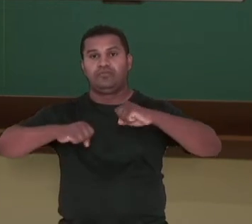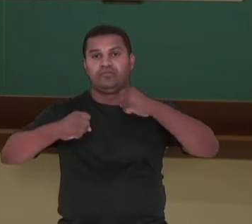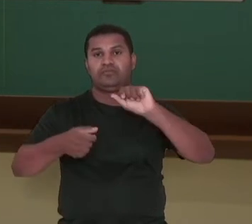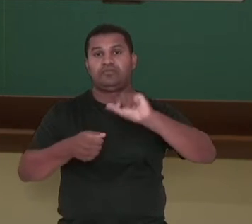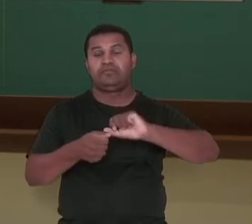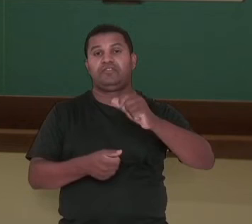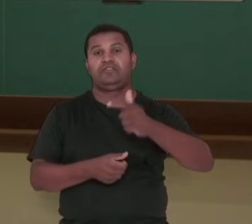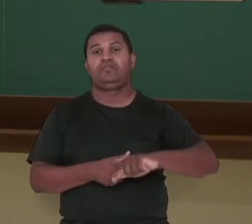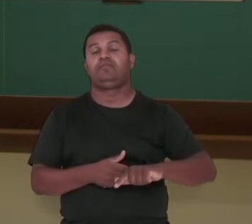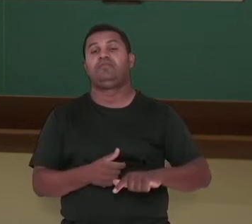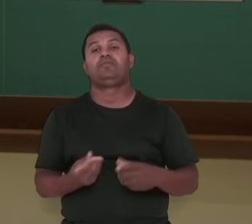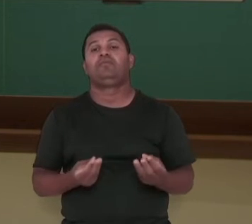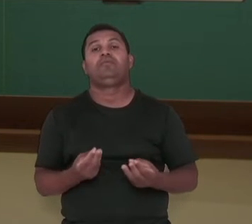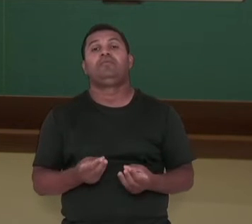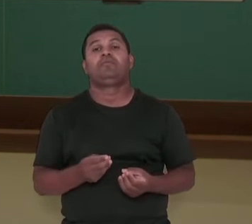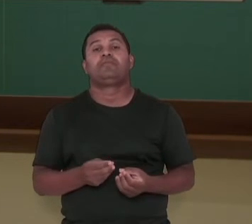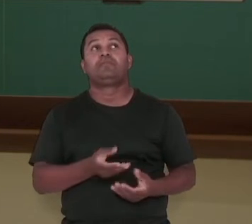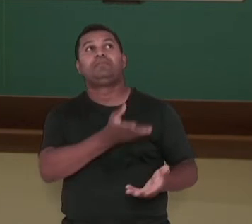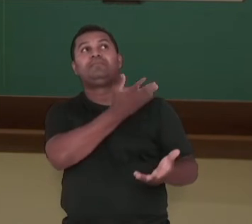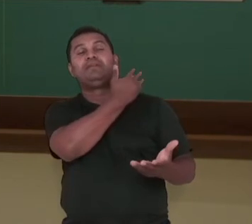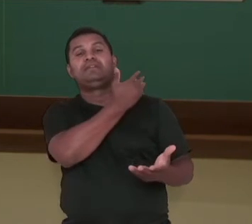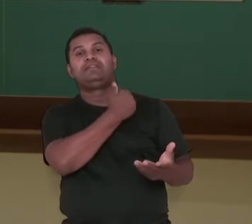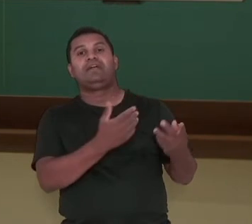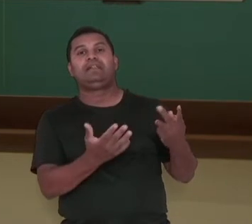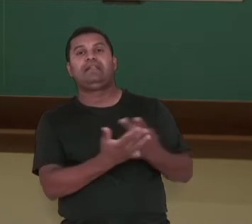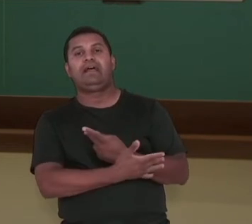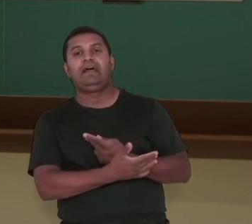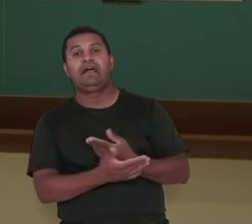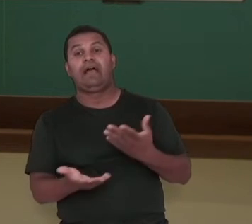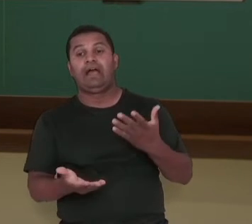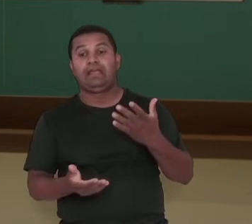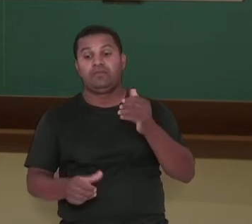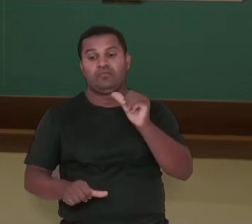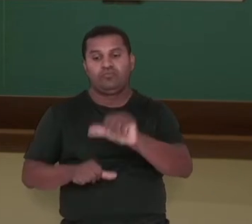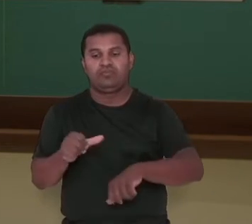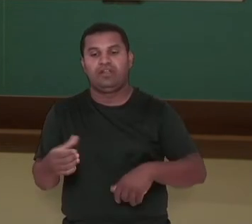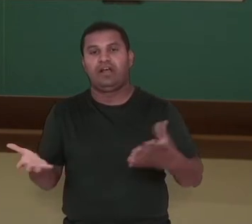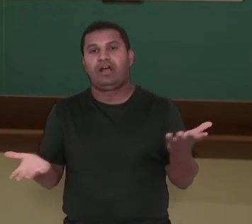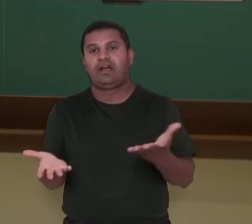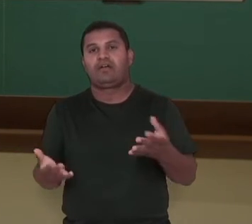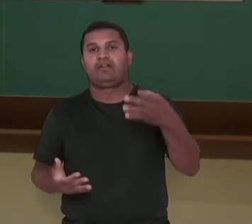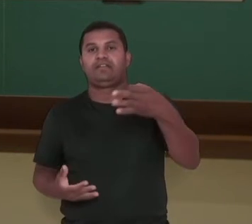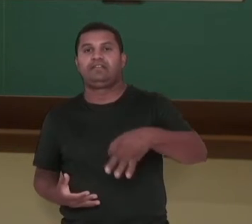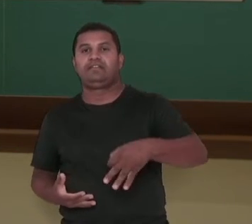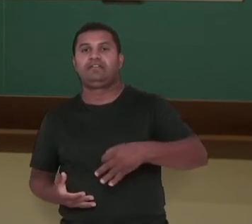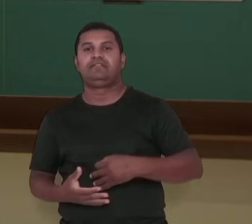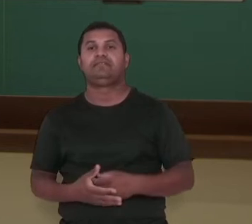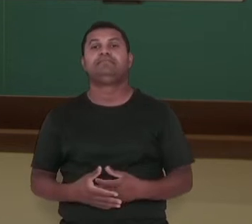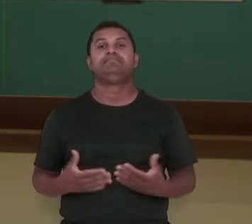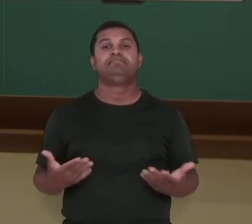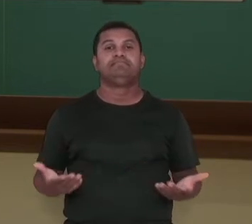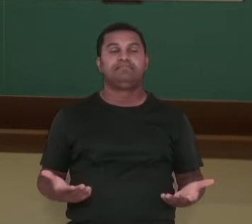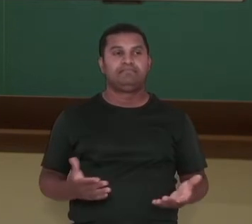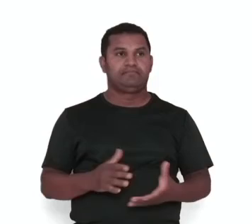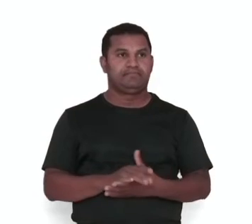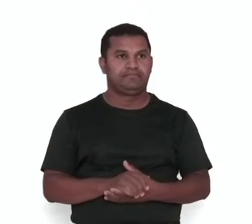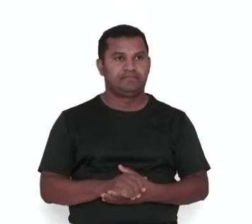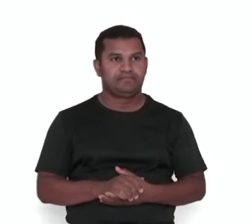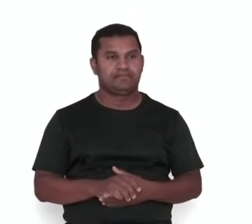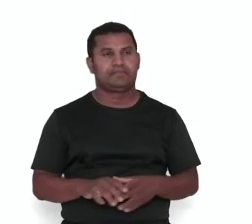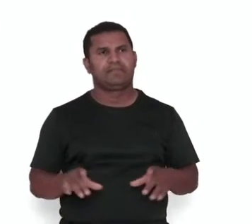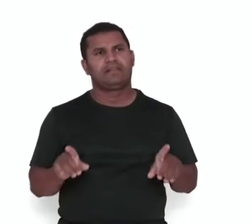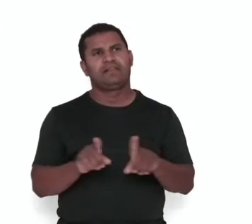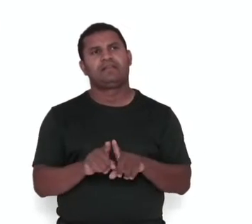foi proativa e como que seria mudar ela. Além de conseguir reagir bem frente às situações,